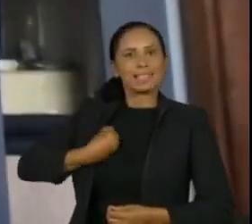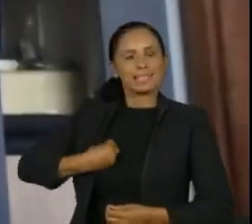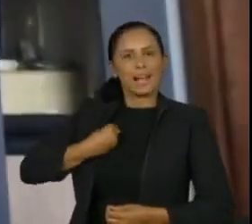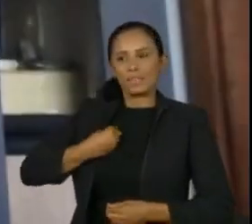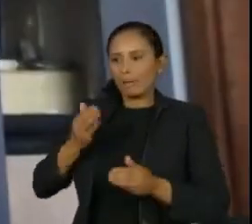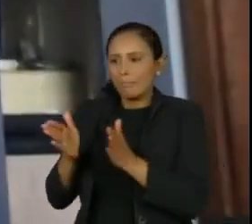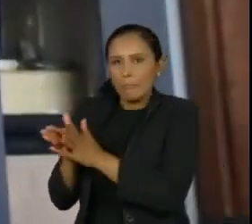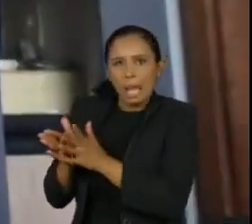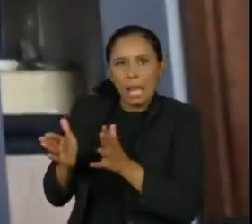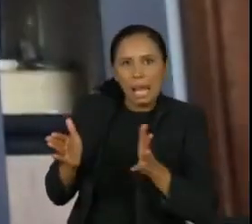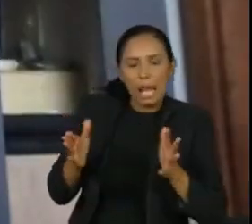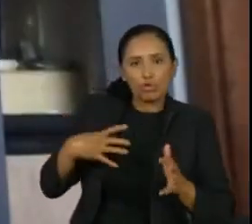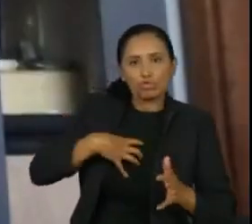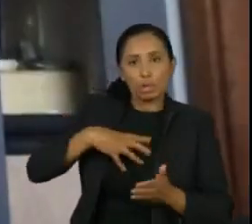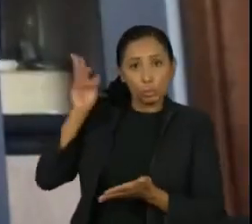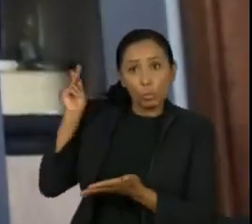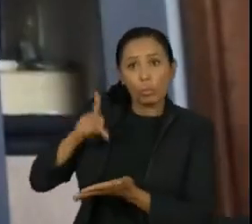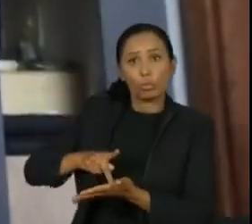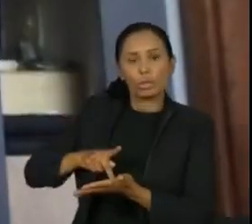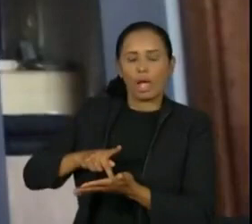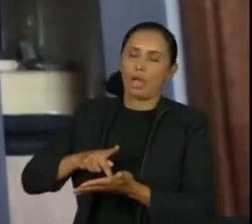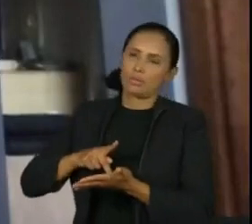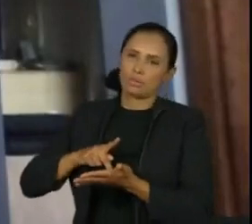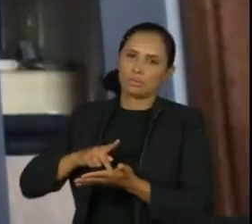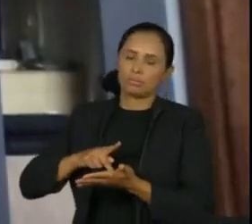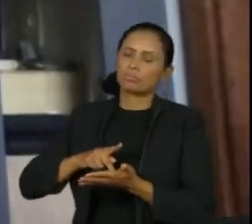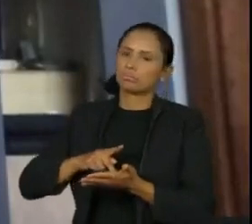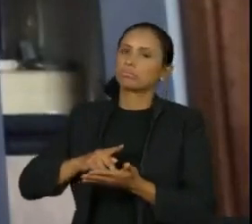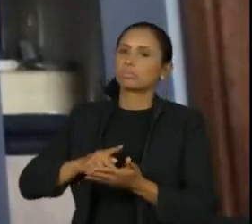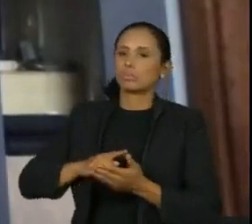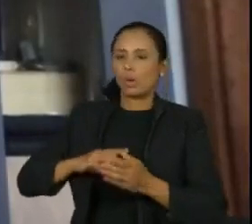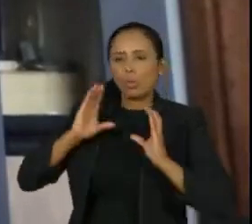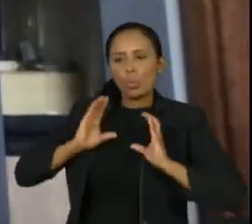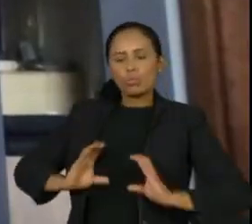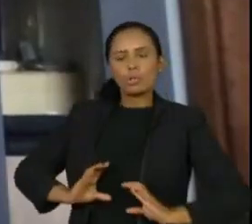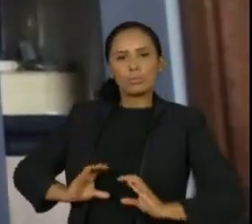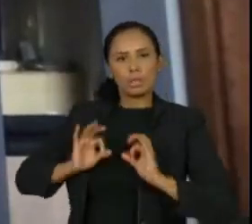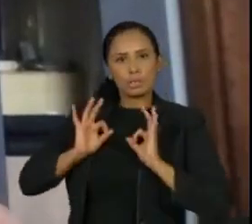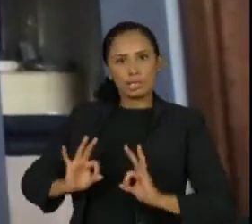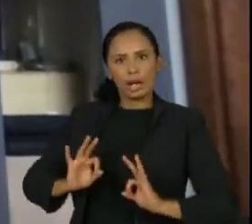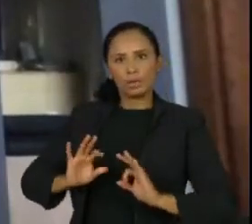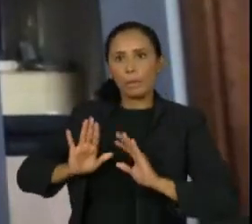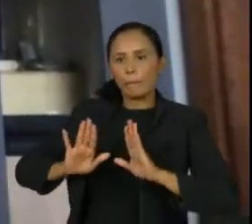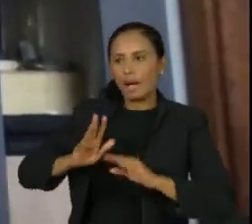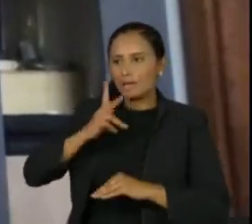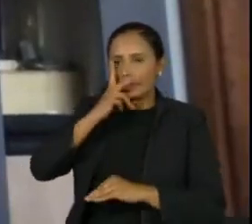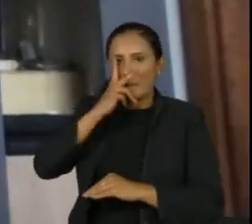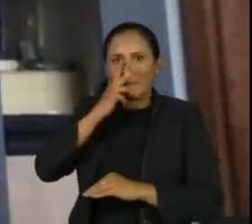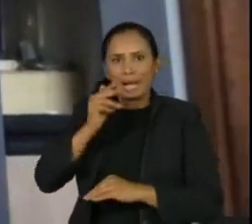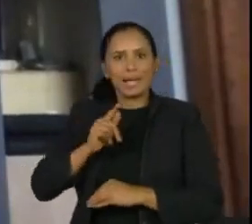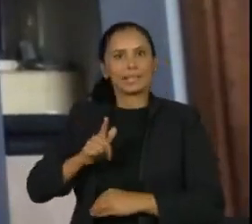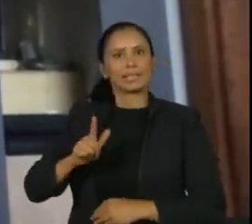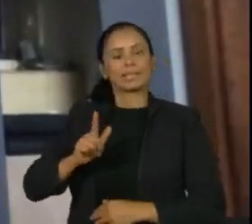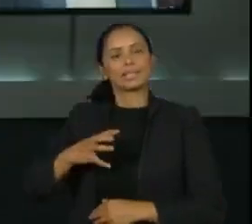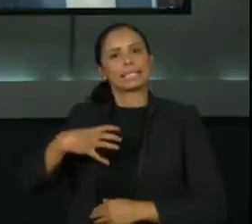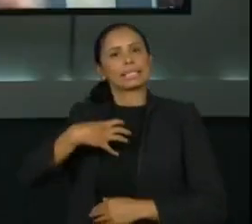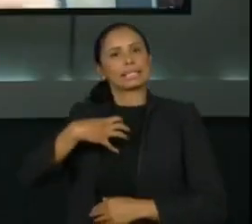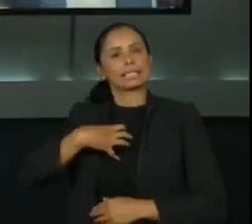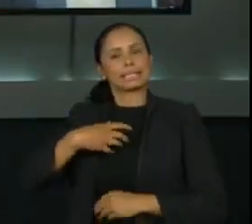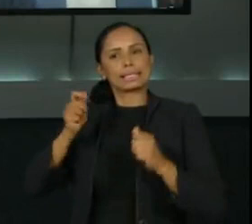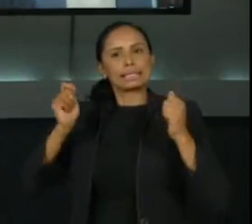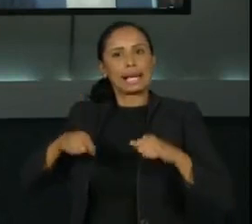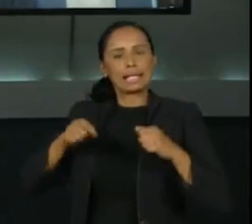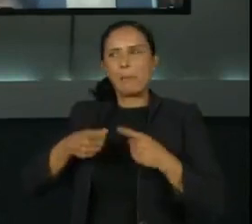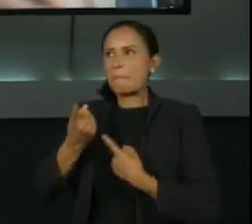de uma forma muito honesta. Então, isso acaba fazendo com que haja esses vazamentos, digamos assim, né? Da